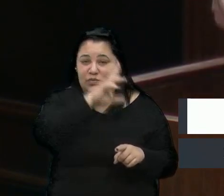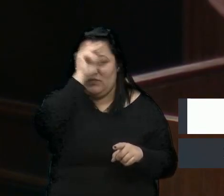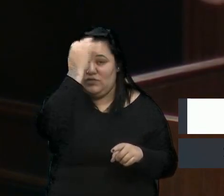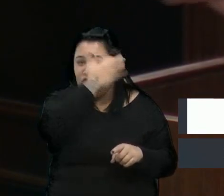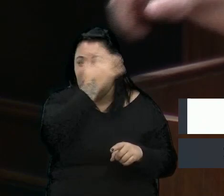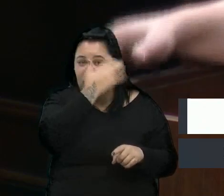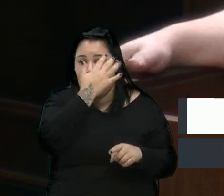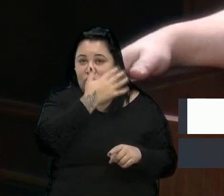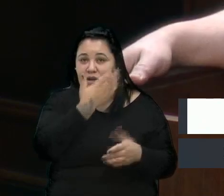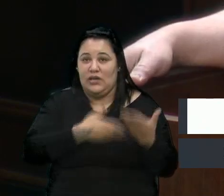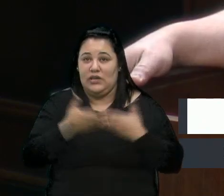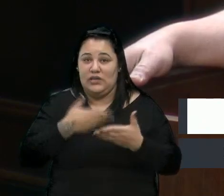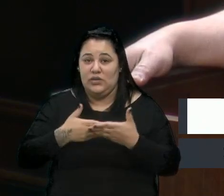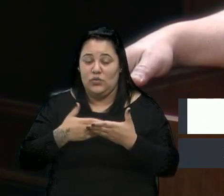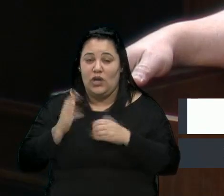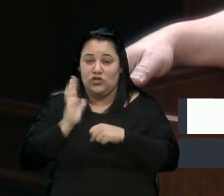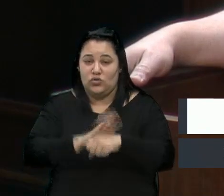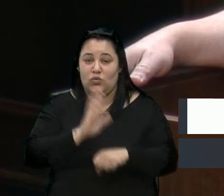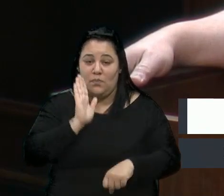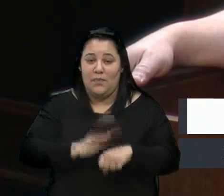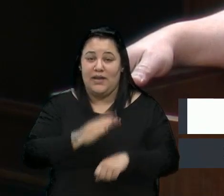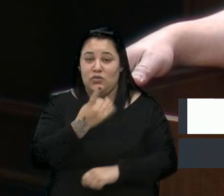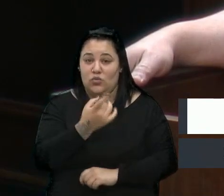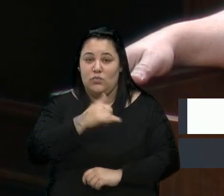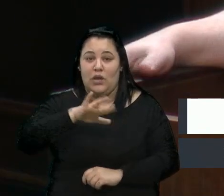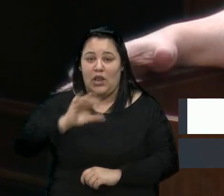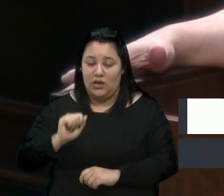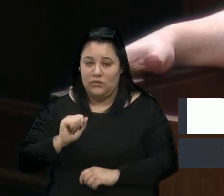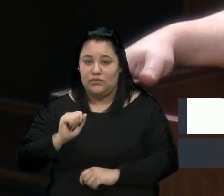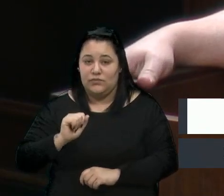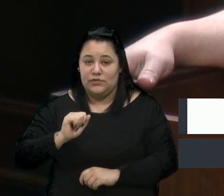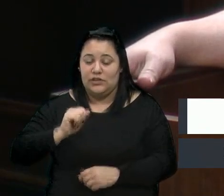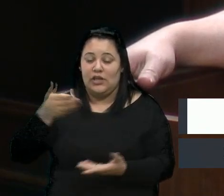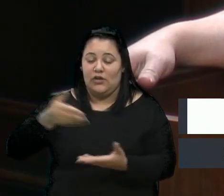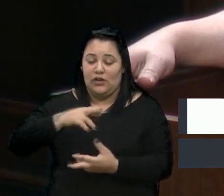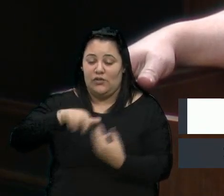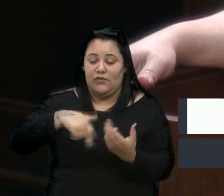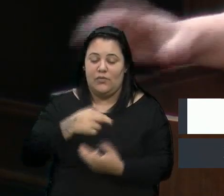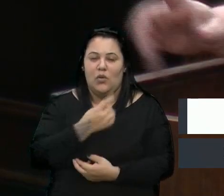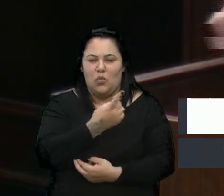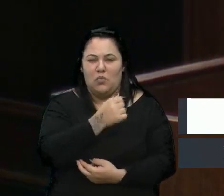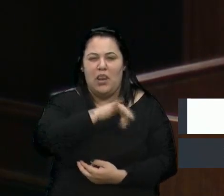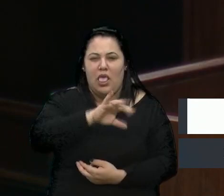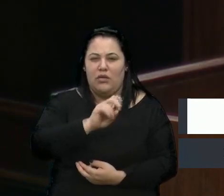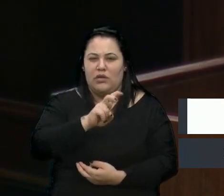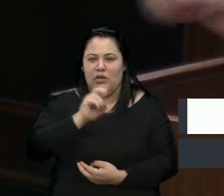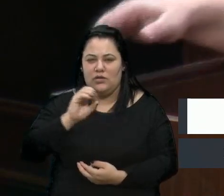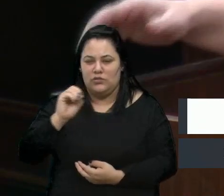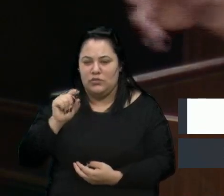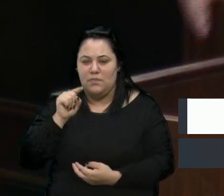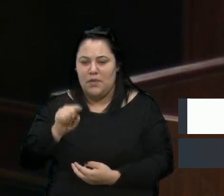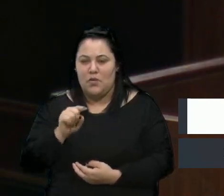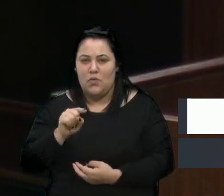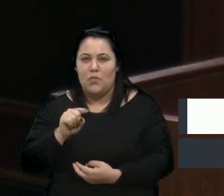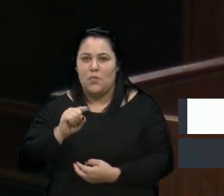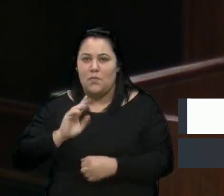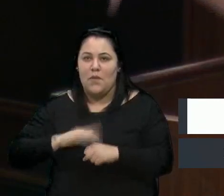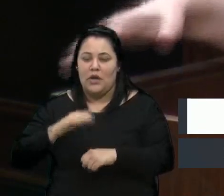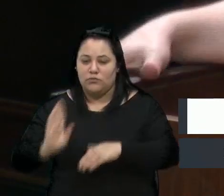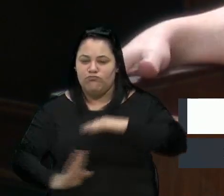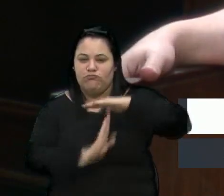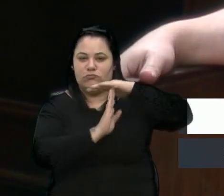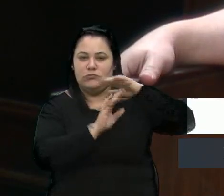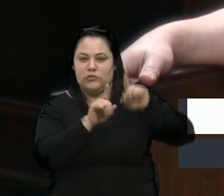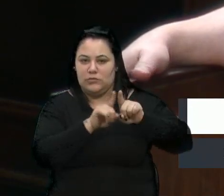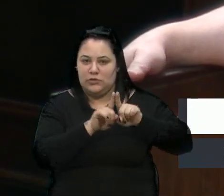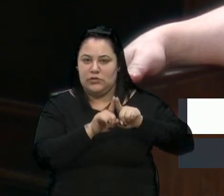1 milhão em cima desses 500 mil, e a reforma vai estar em torno de 1 milhão e 500 mil, mais o teto, mais toda a